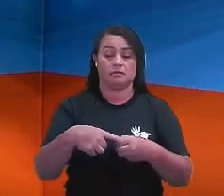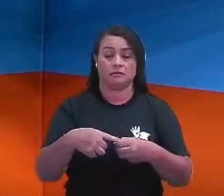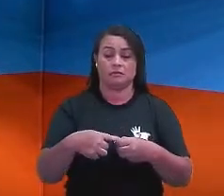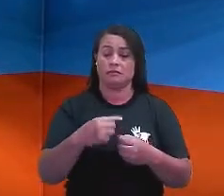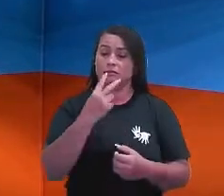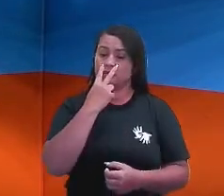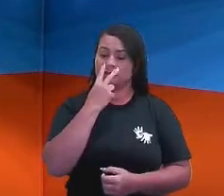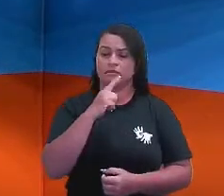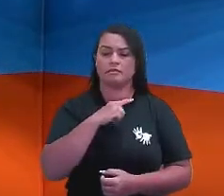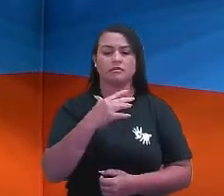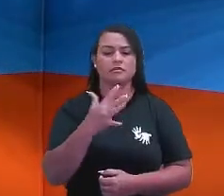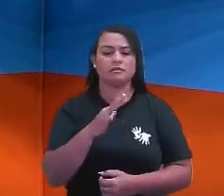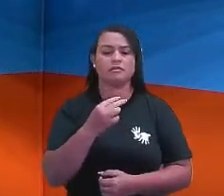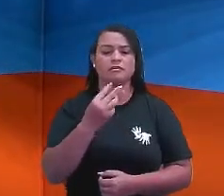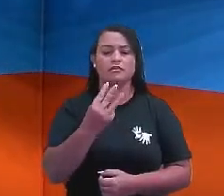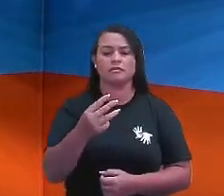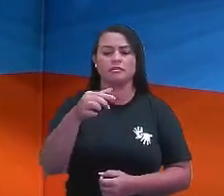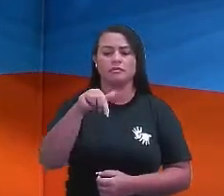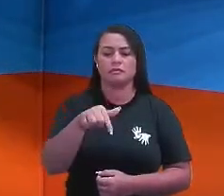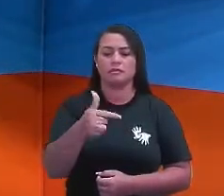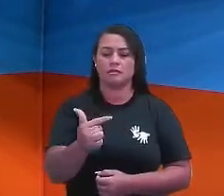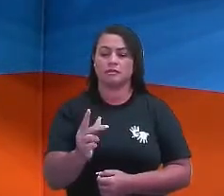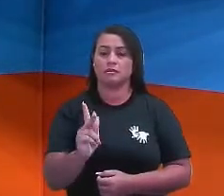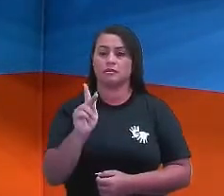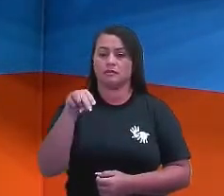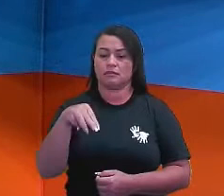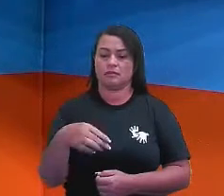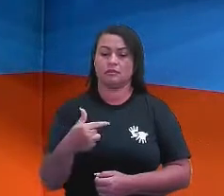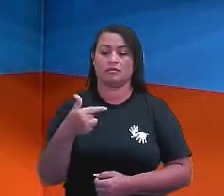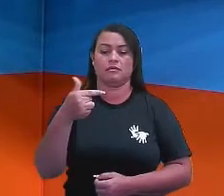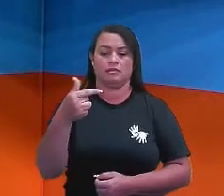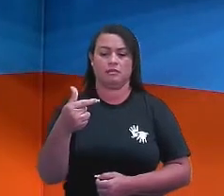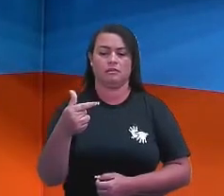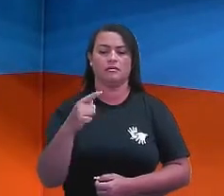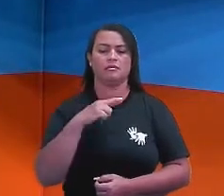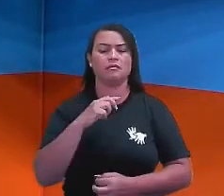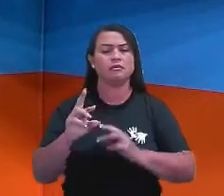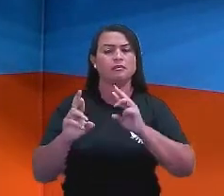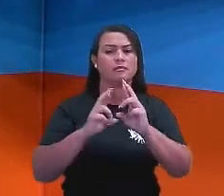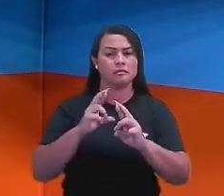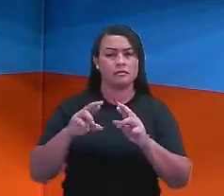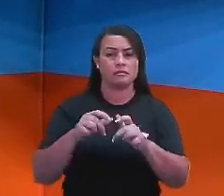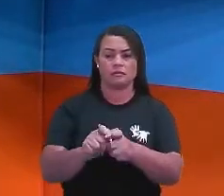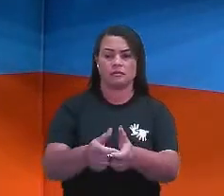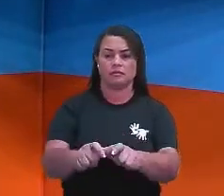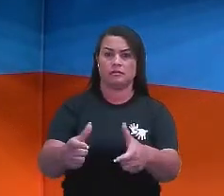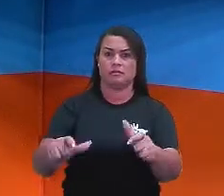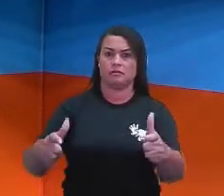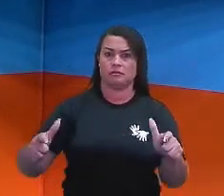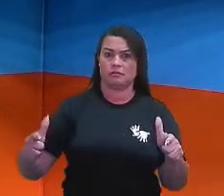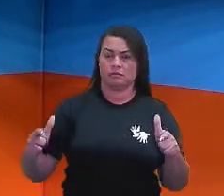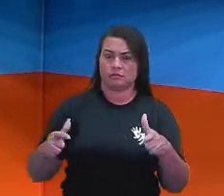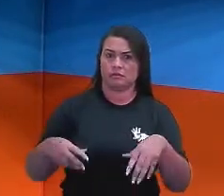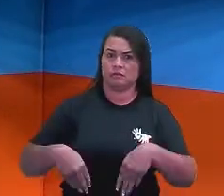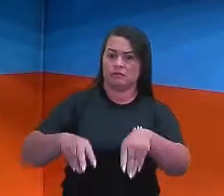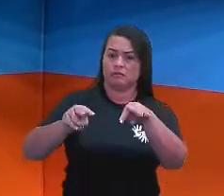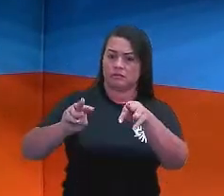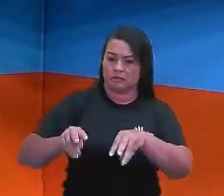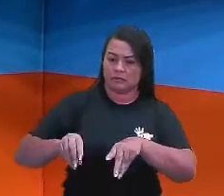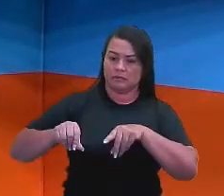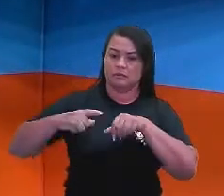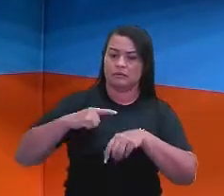hoje aproximadamente 372 quilômetros quadrados, em relação à grande extensão de terra que possuía uma área